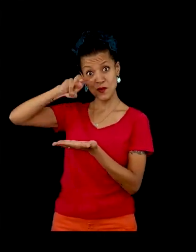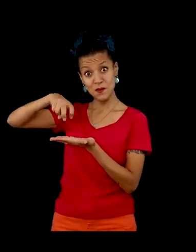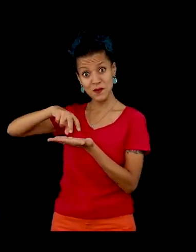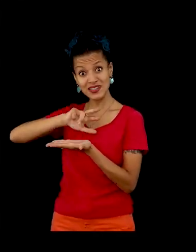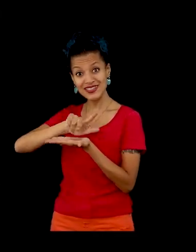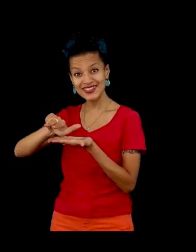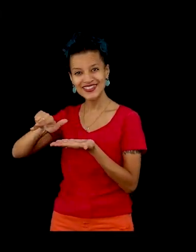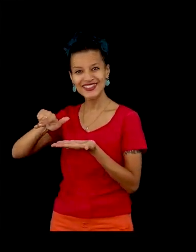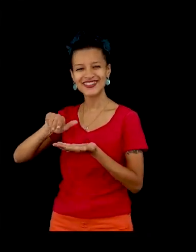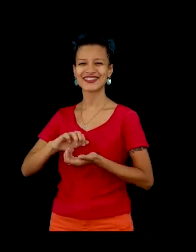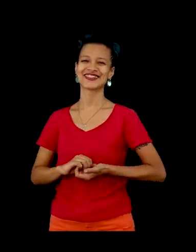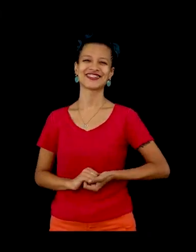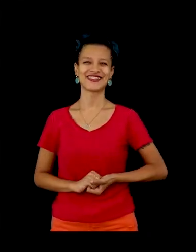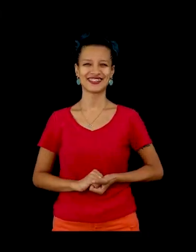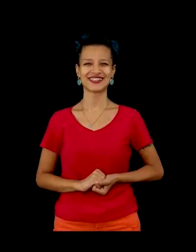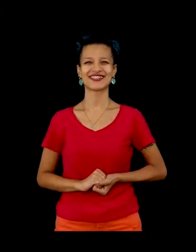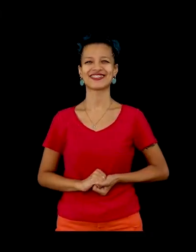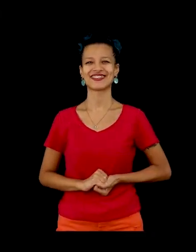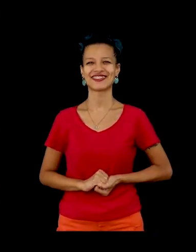Acrobacia.